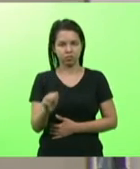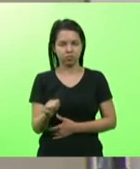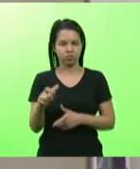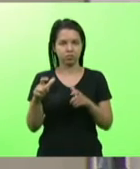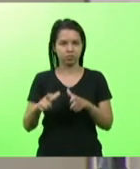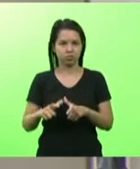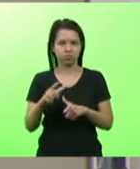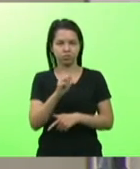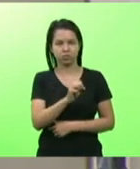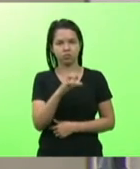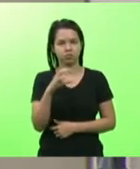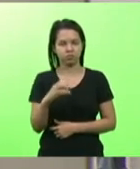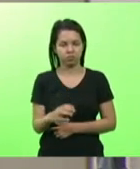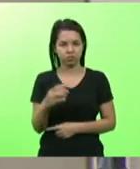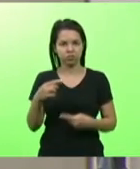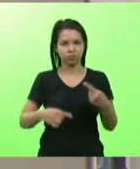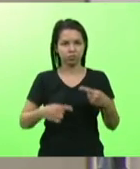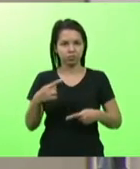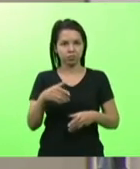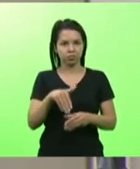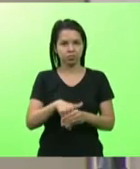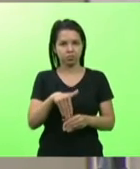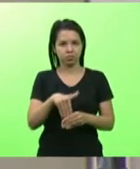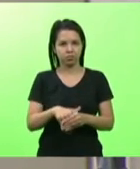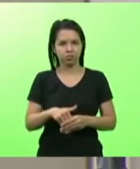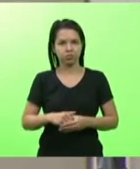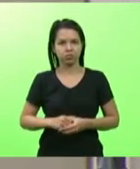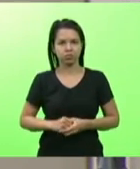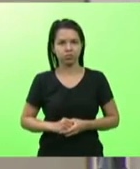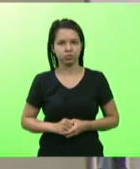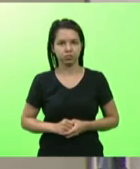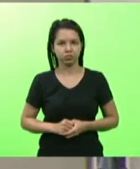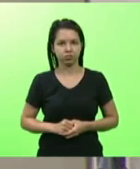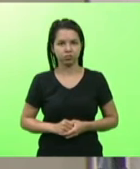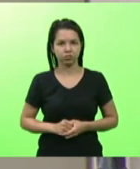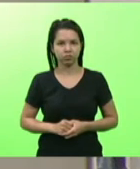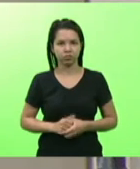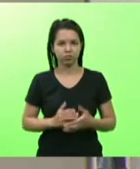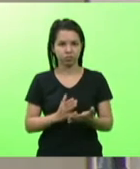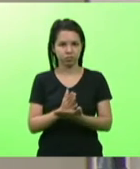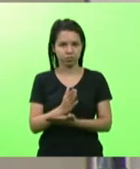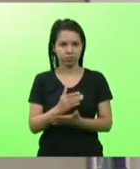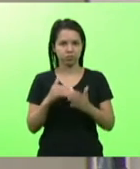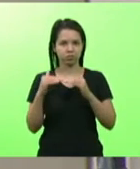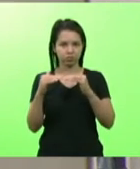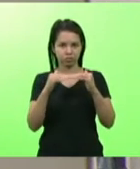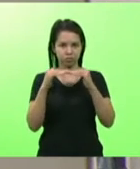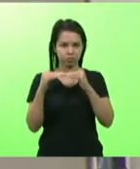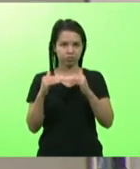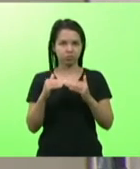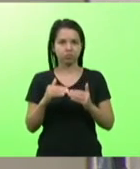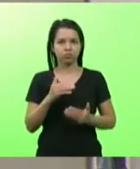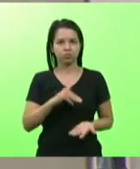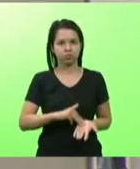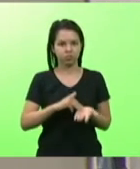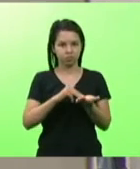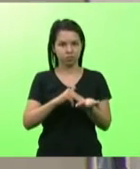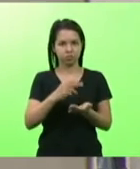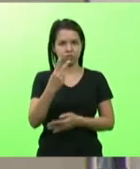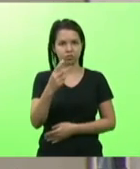não havendo Quem Queira discutir em votação deputados que aprovam permaneçam se encontra aprovado por unanimidade Moção